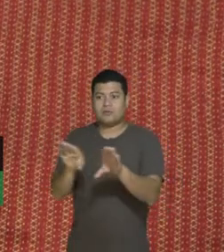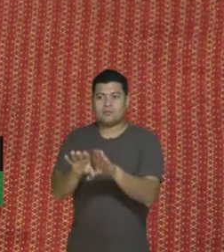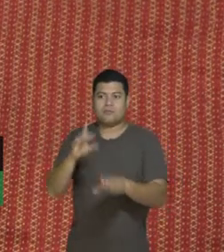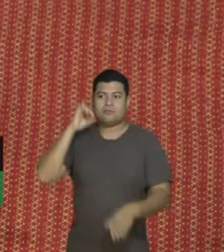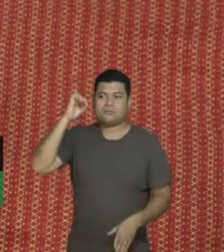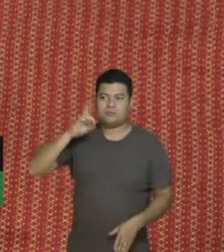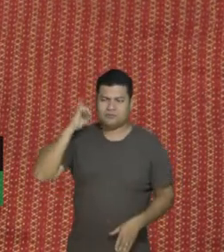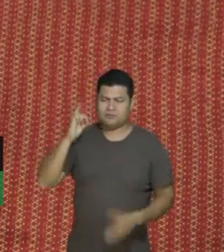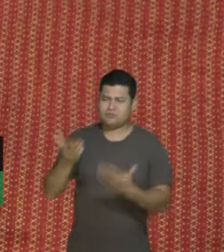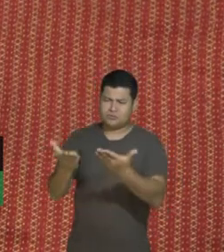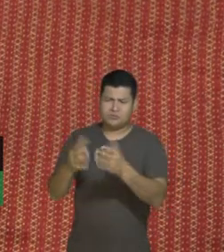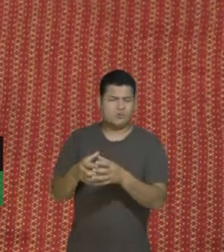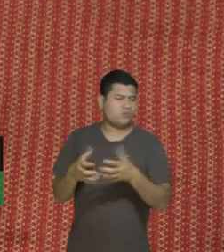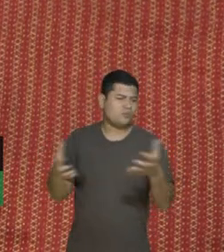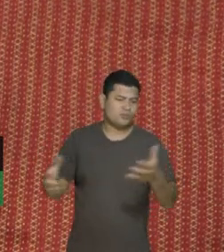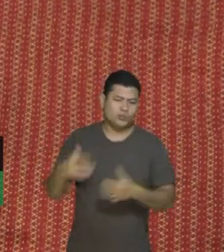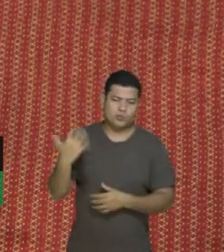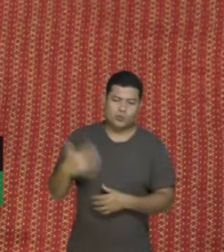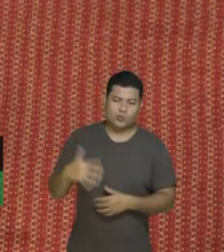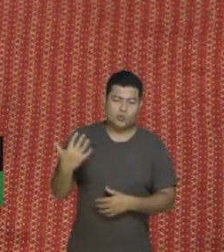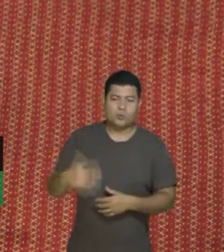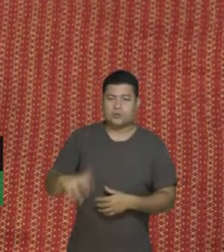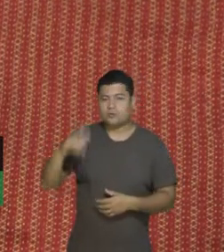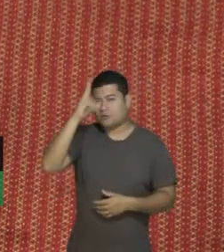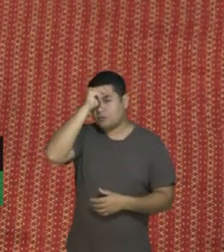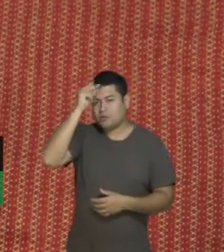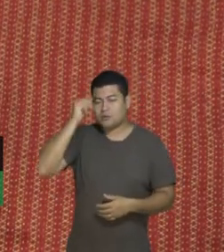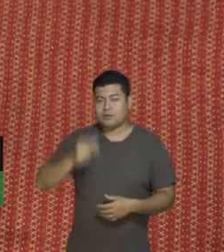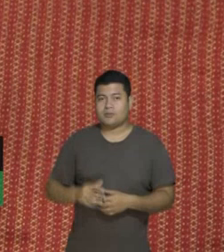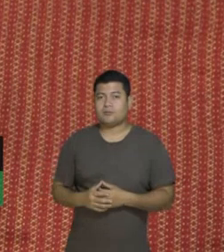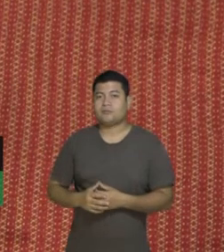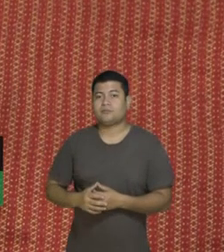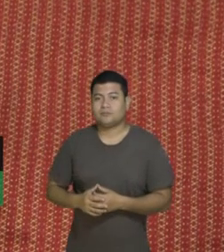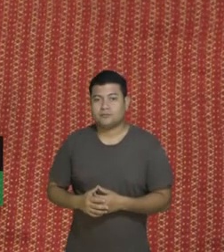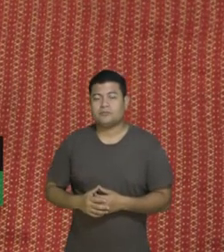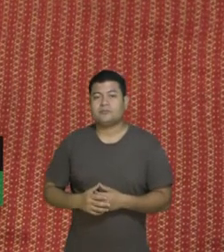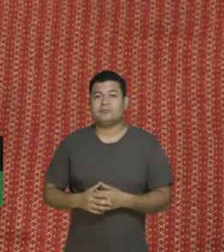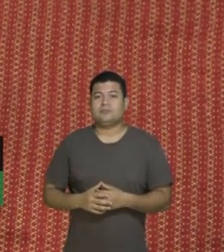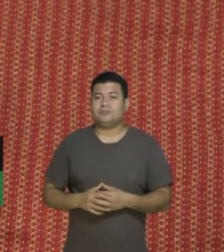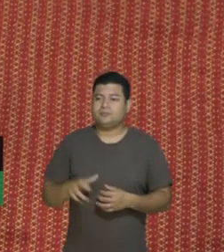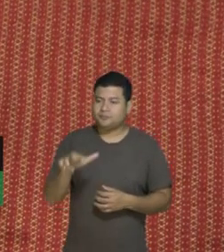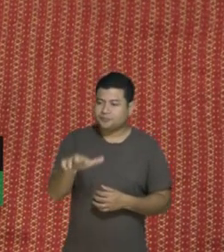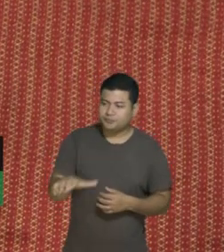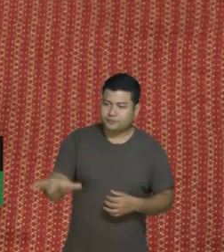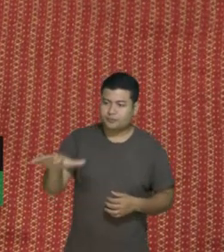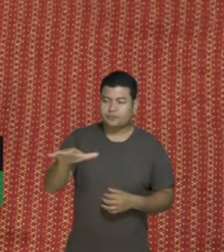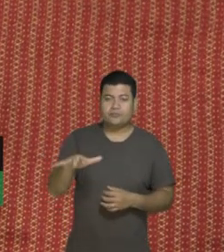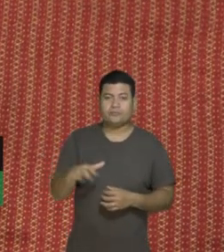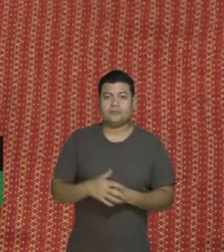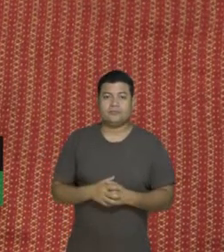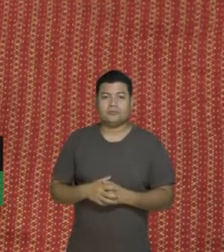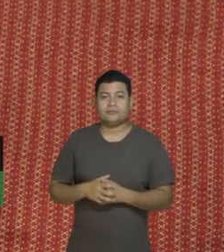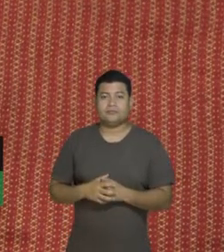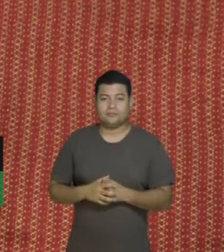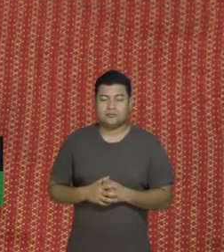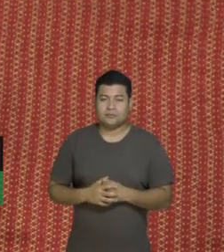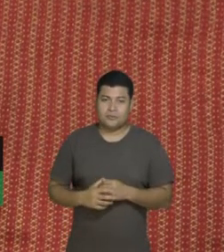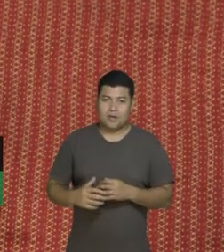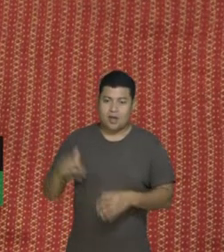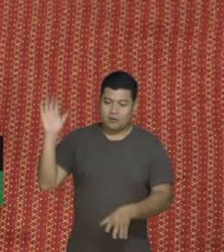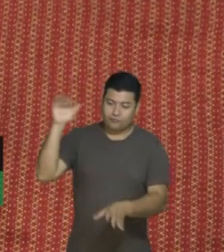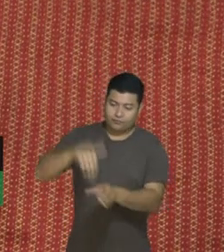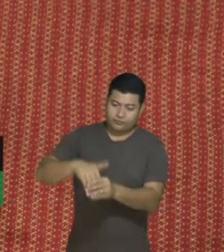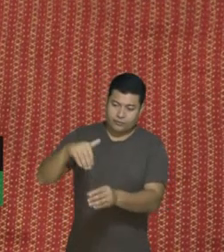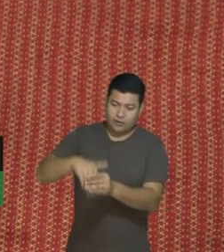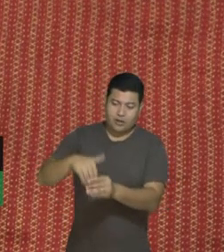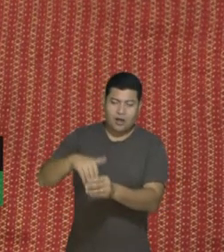do município, uma pessoa que marcou época lá na nossa região, fez uma votação histórica para deputado